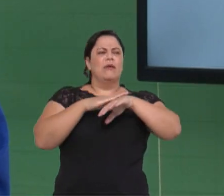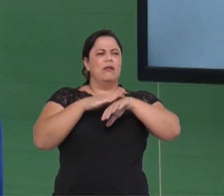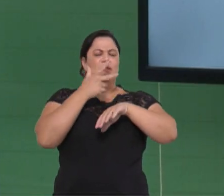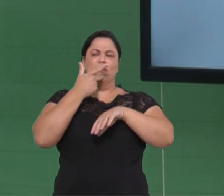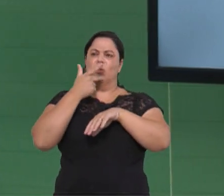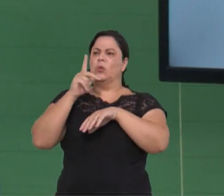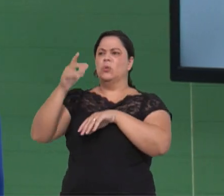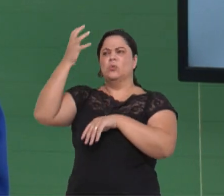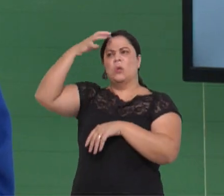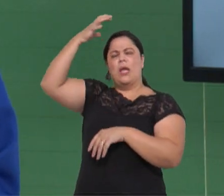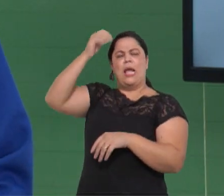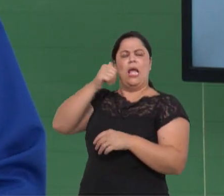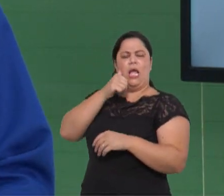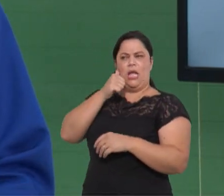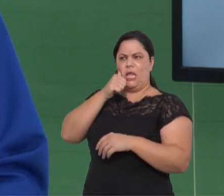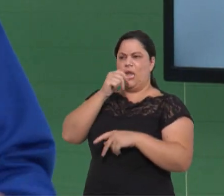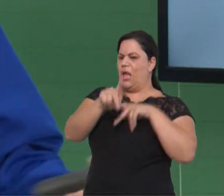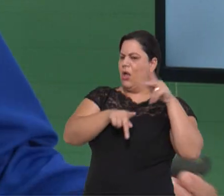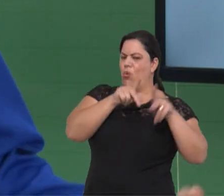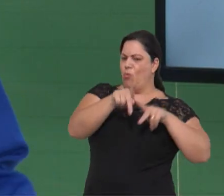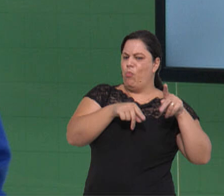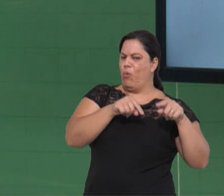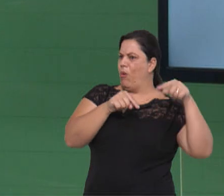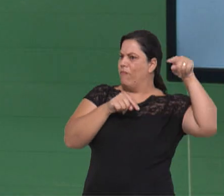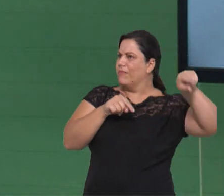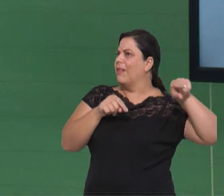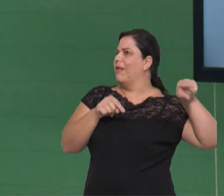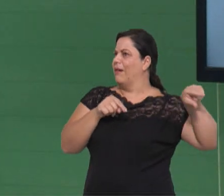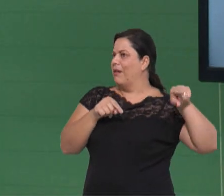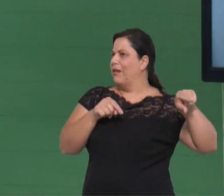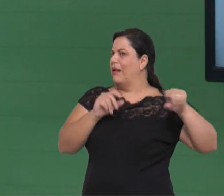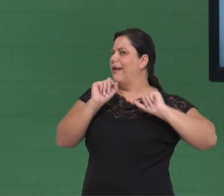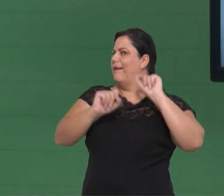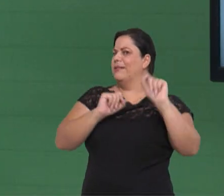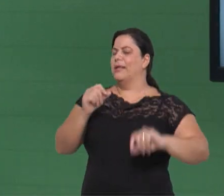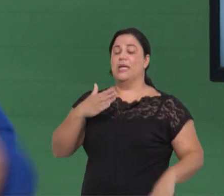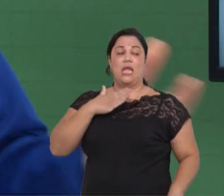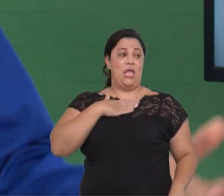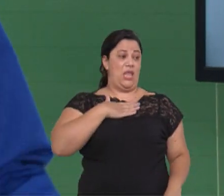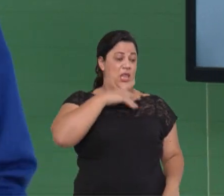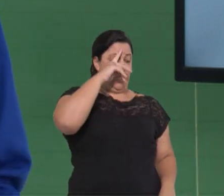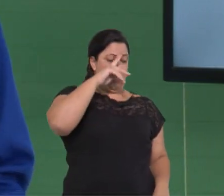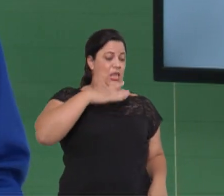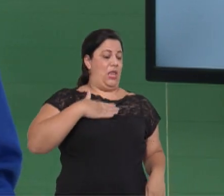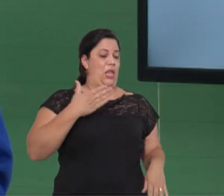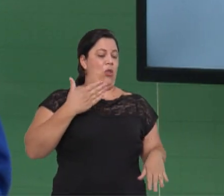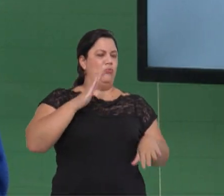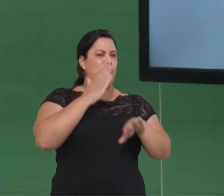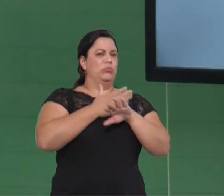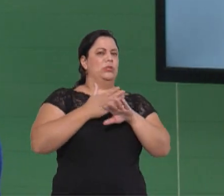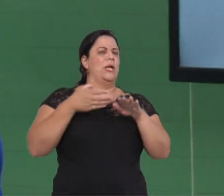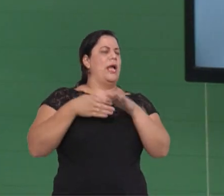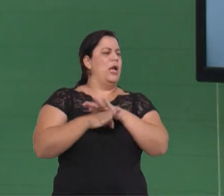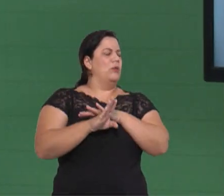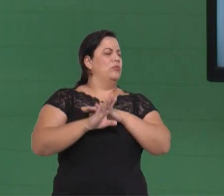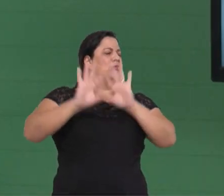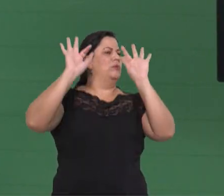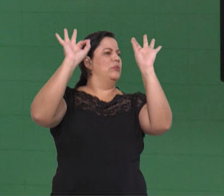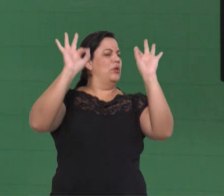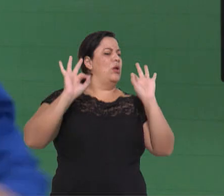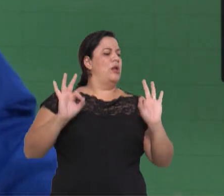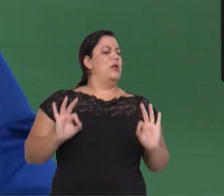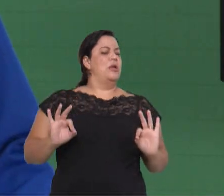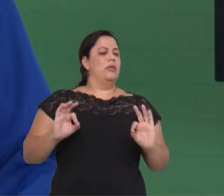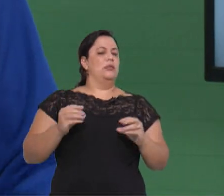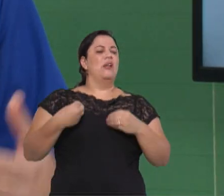começado. E ela, que estava acostumado ao luxo da corte, disse: jogue brioche aos